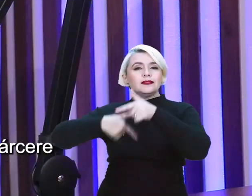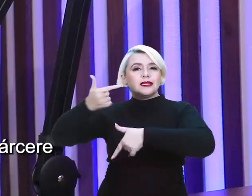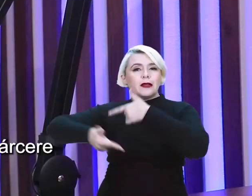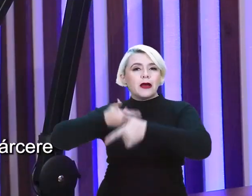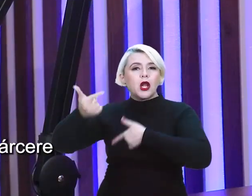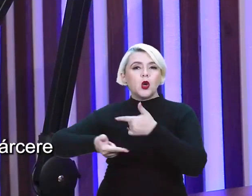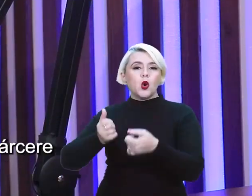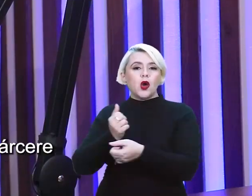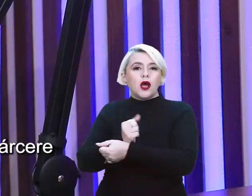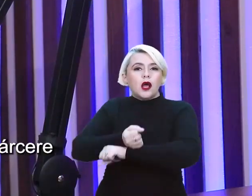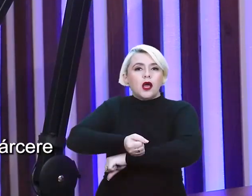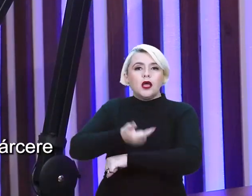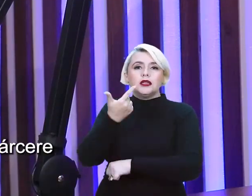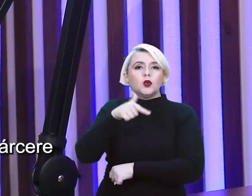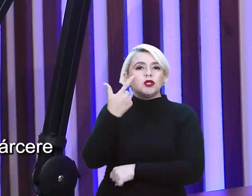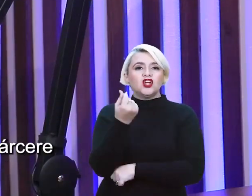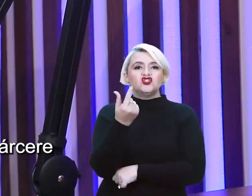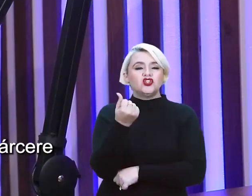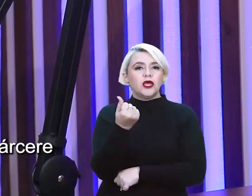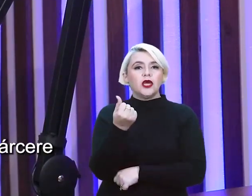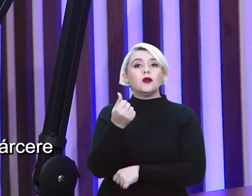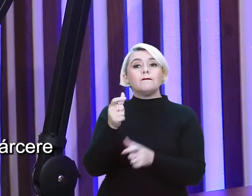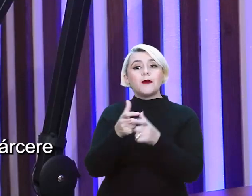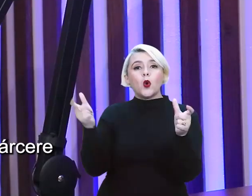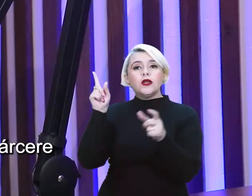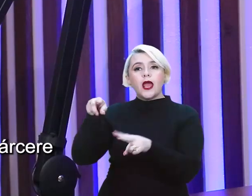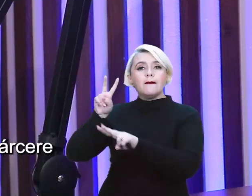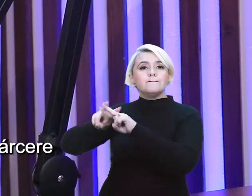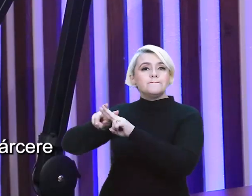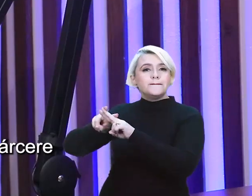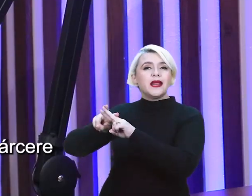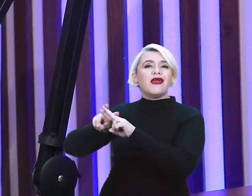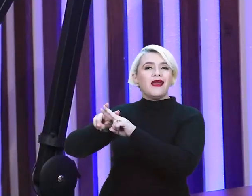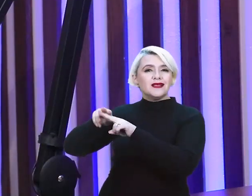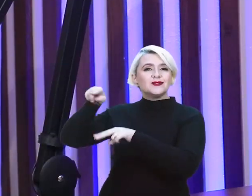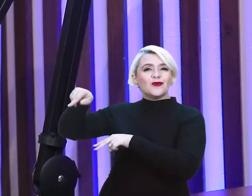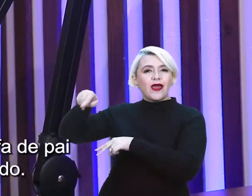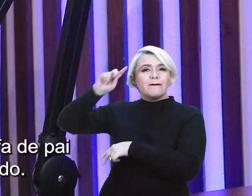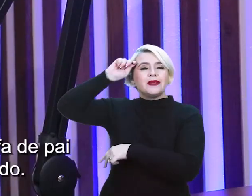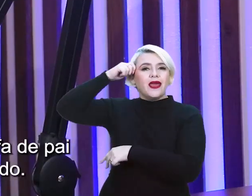estão no cárcere, e a maioria do cárcere é povo preto,